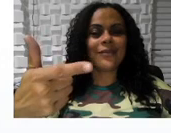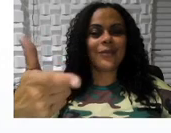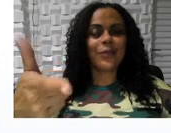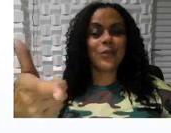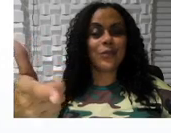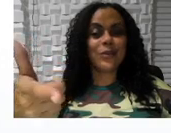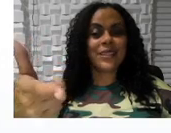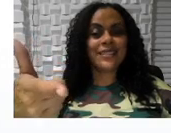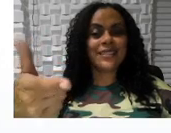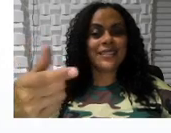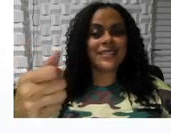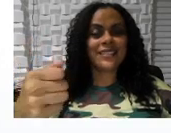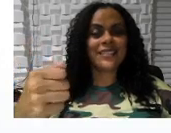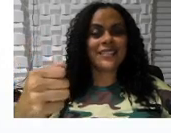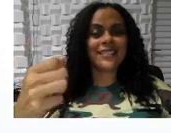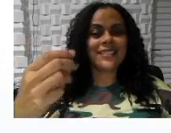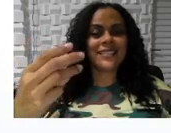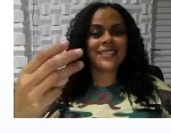2,